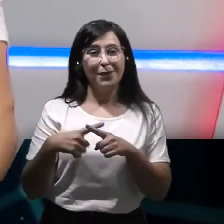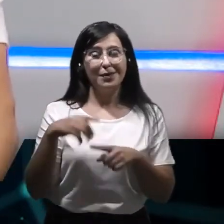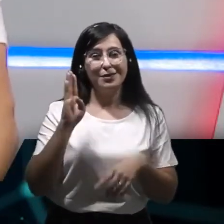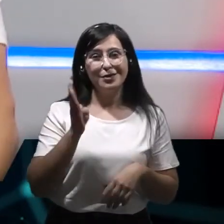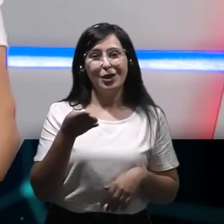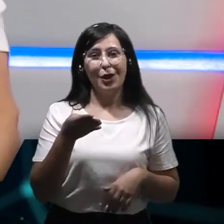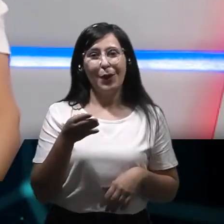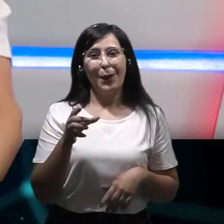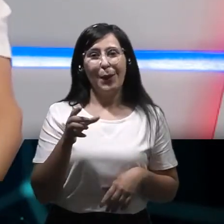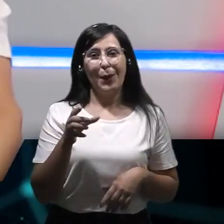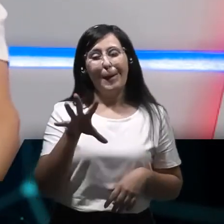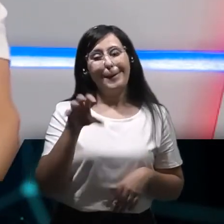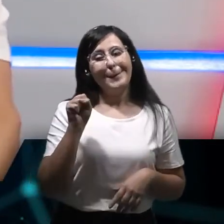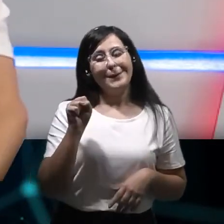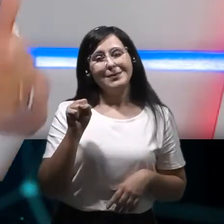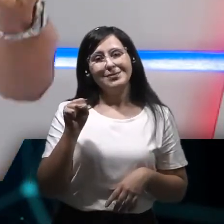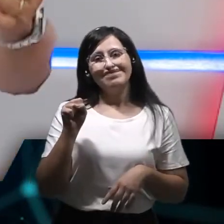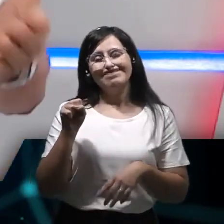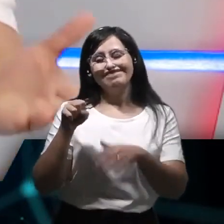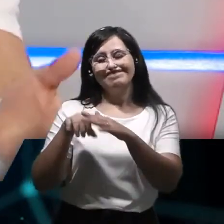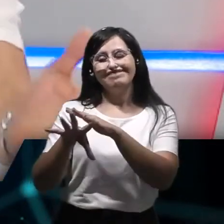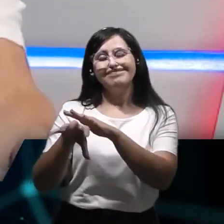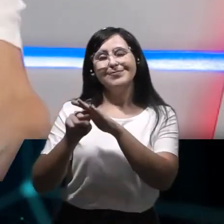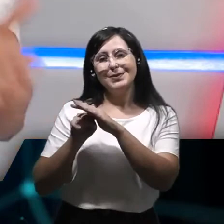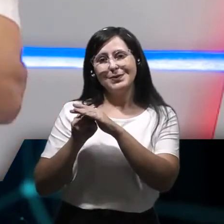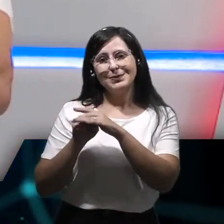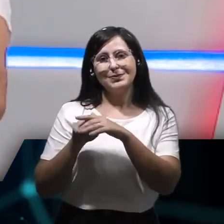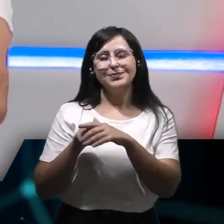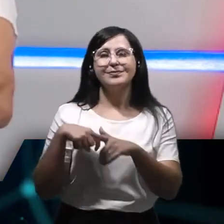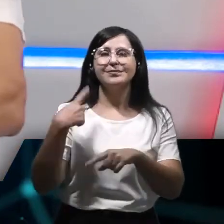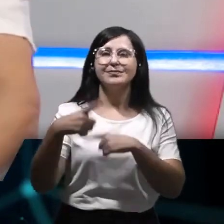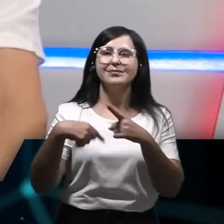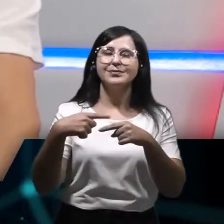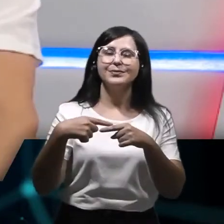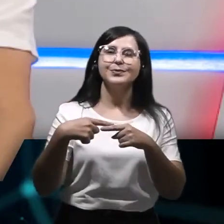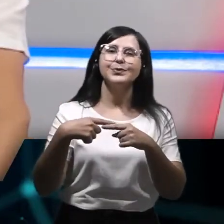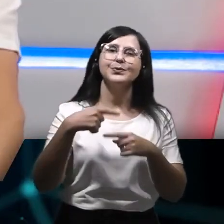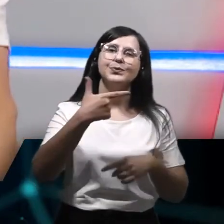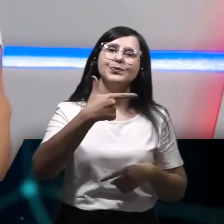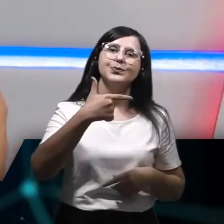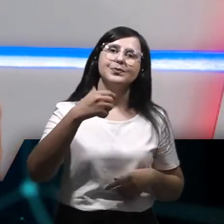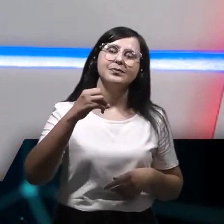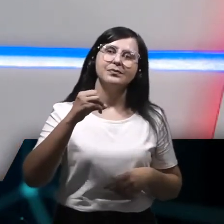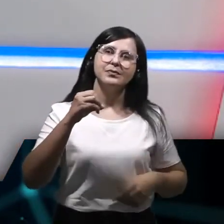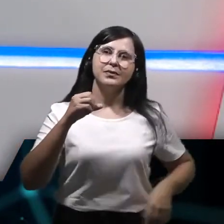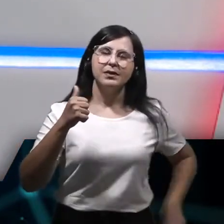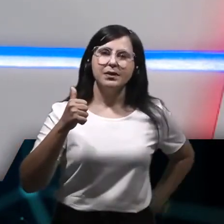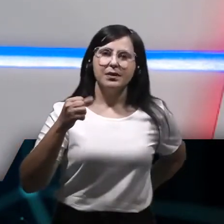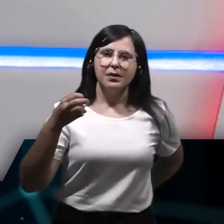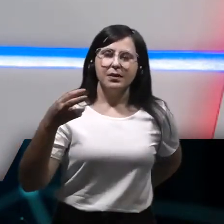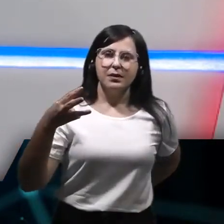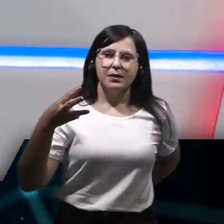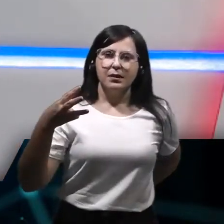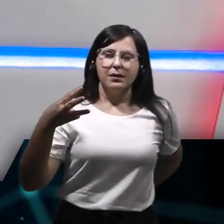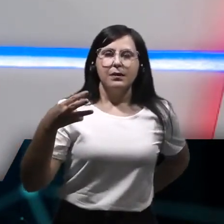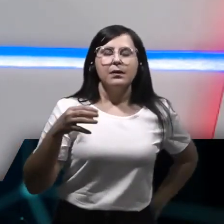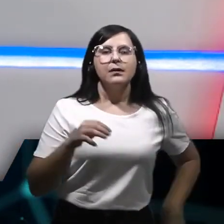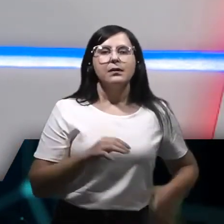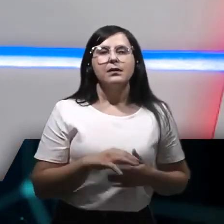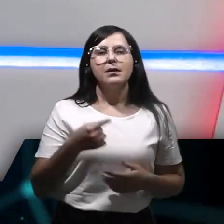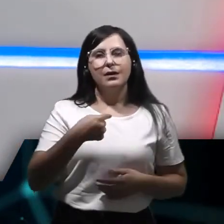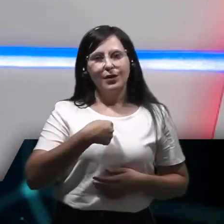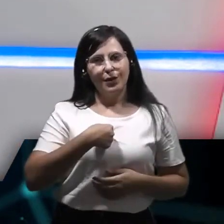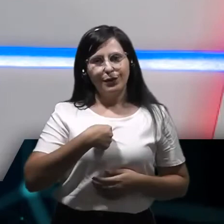recolhido 600 mil reais naquela época, agora em 2013 para 2014. Então, eu quero lhe dizer que deixei